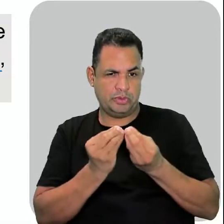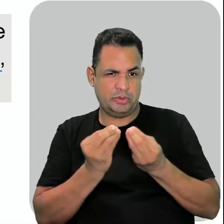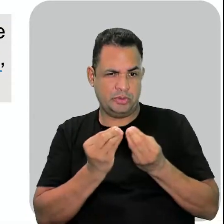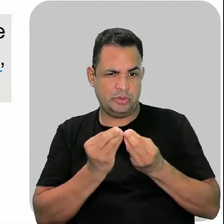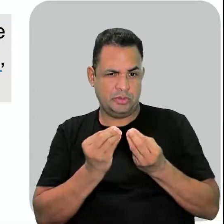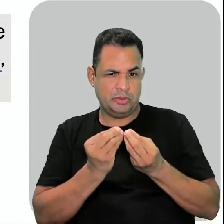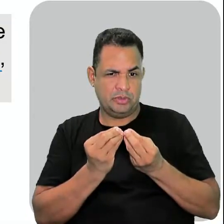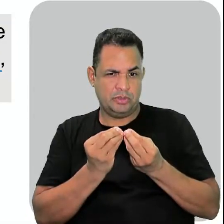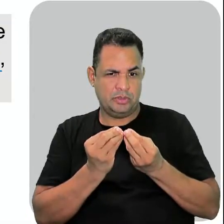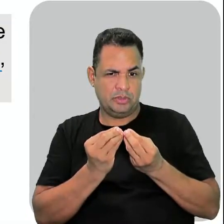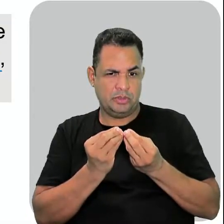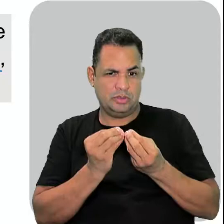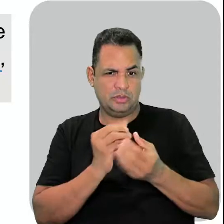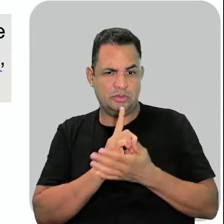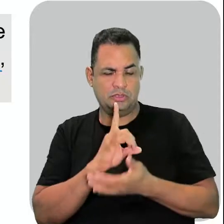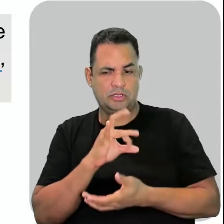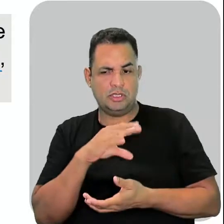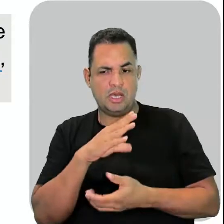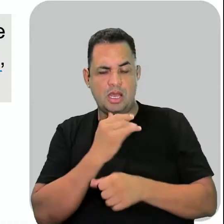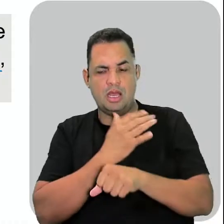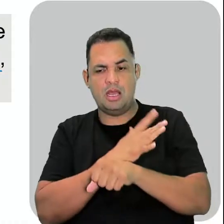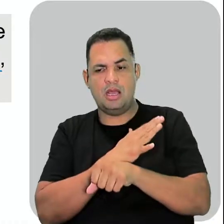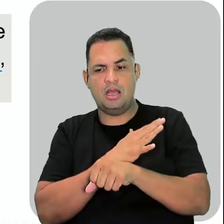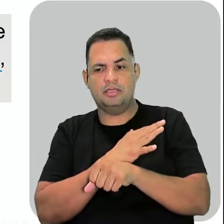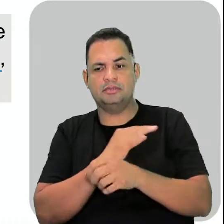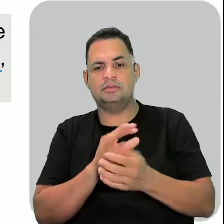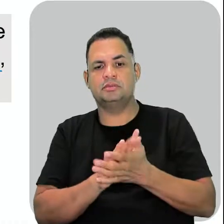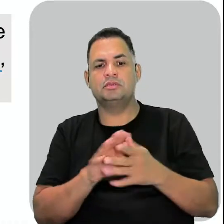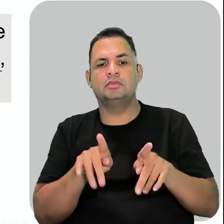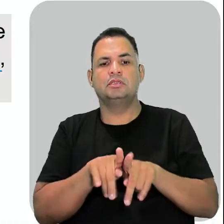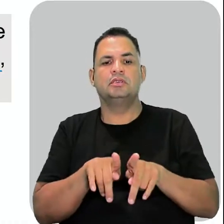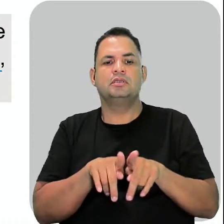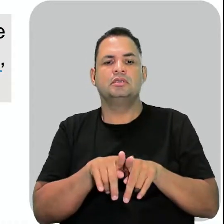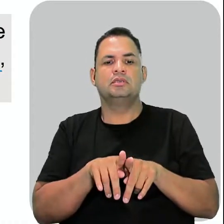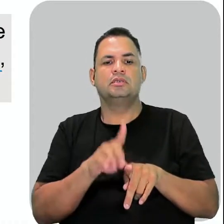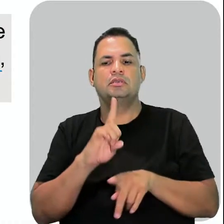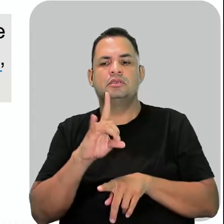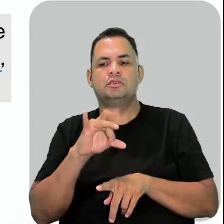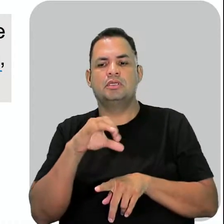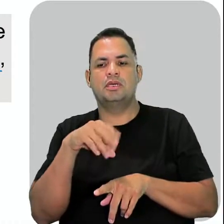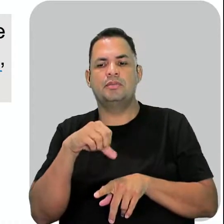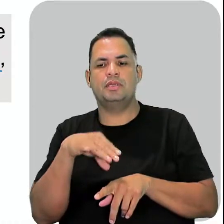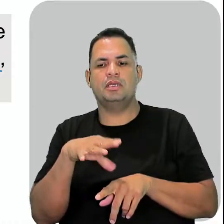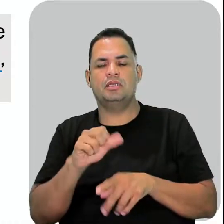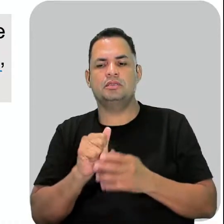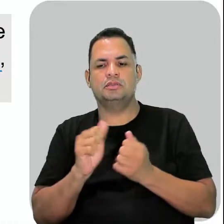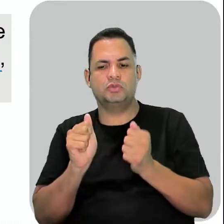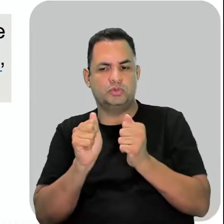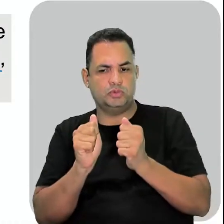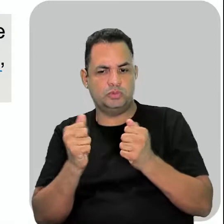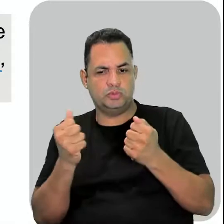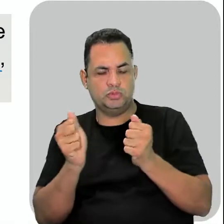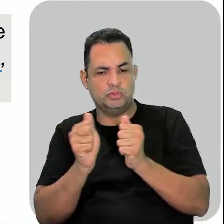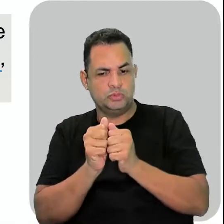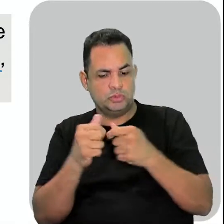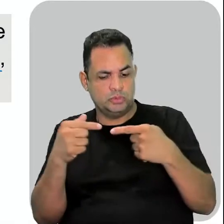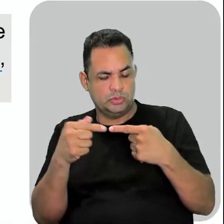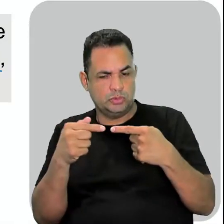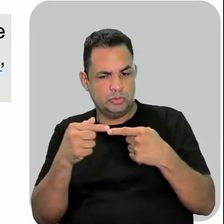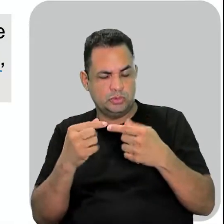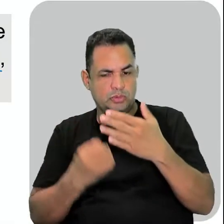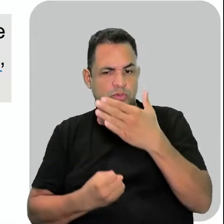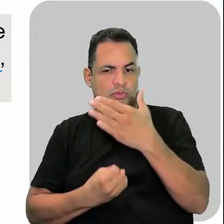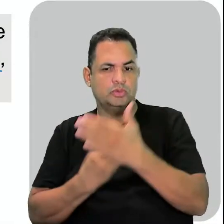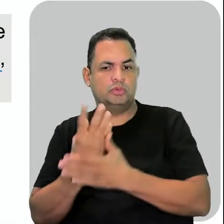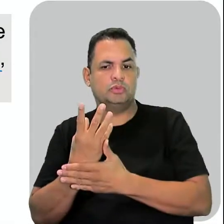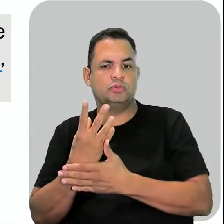de um diácido, outra de uma diamina, que se juntaram, né? Para dar origem a uma